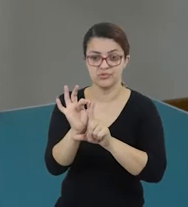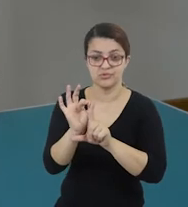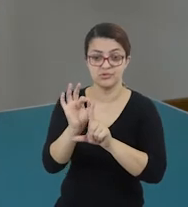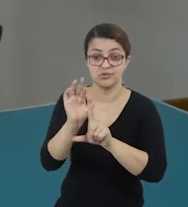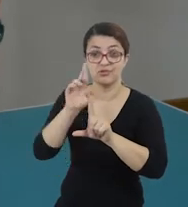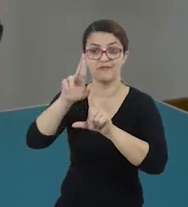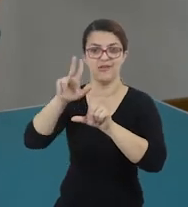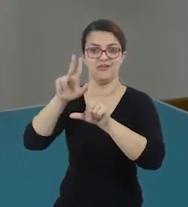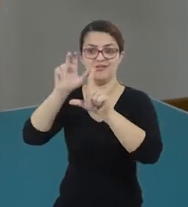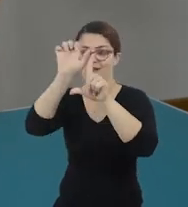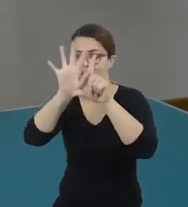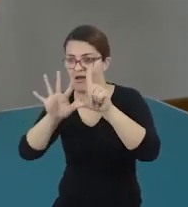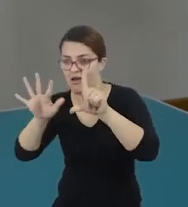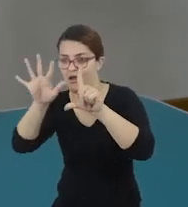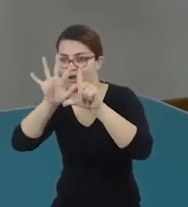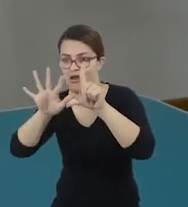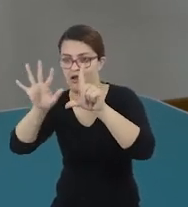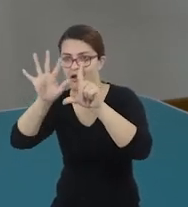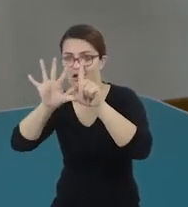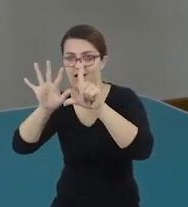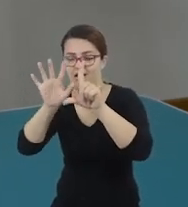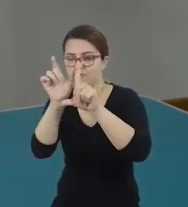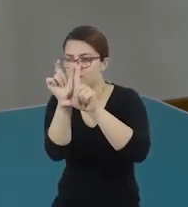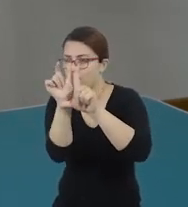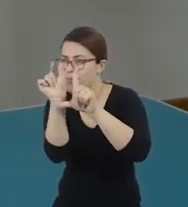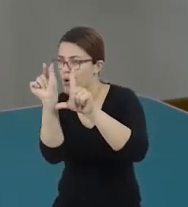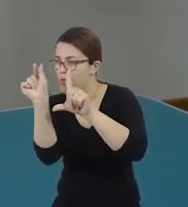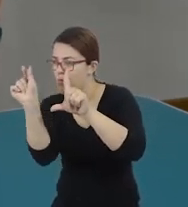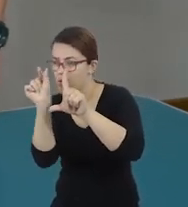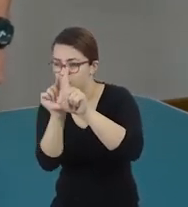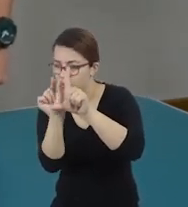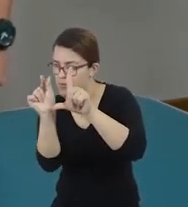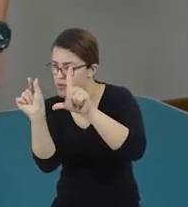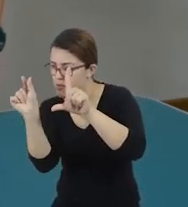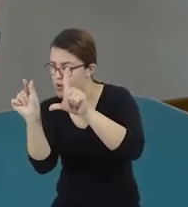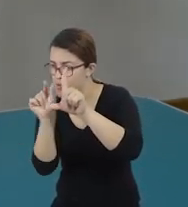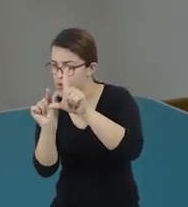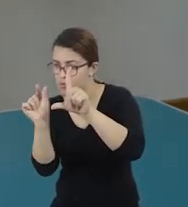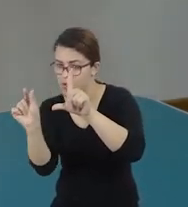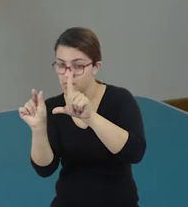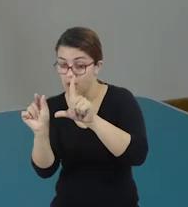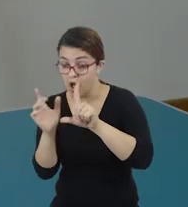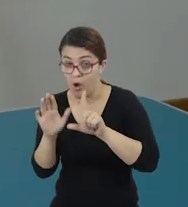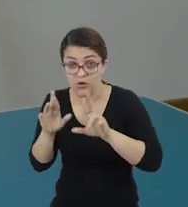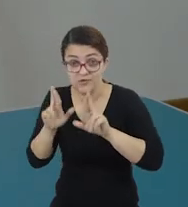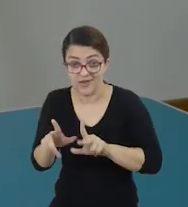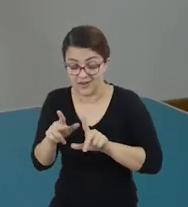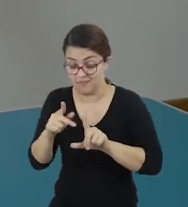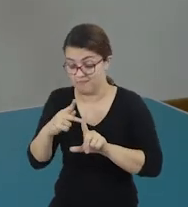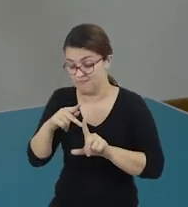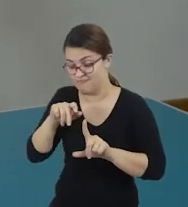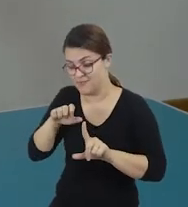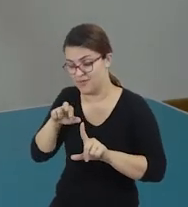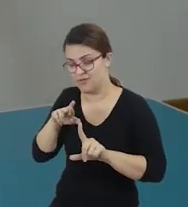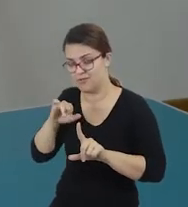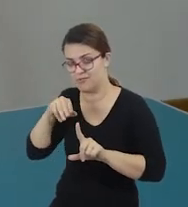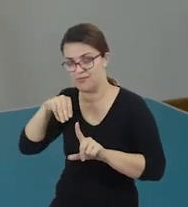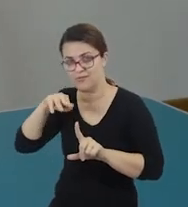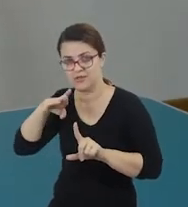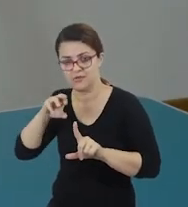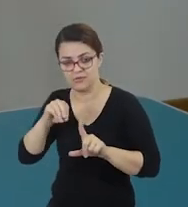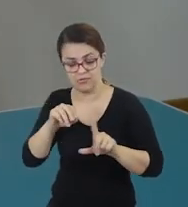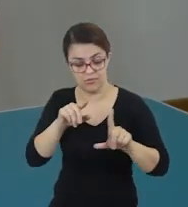contorno. De forma diferente do que a da área que a gente vai contar os quadradinhos que compõem, nós iremos contar os quadradinhos que fazem